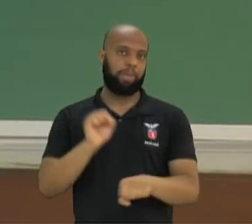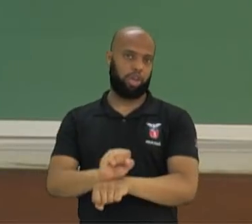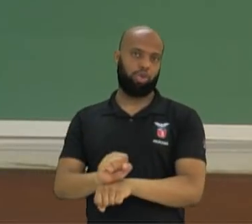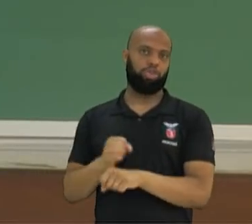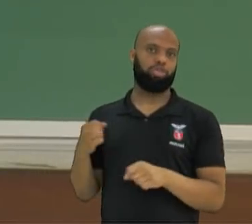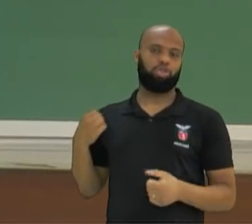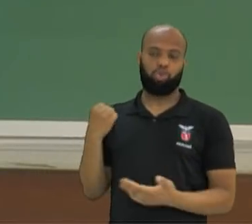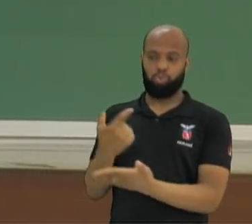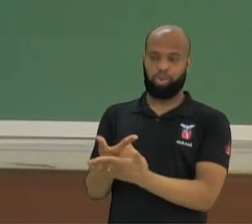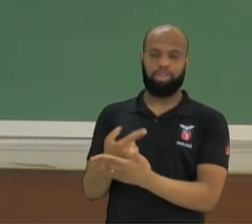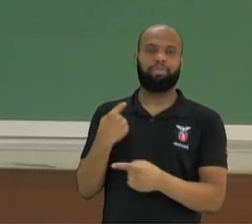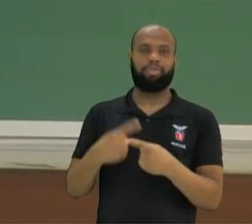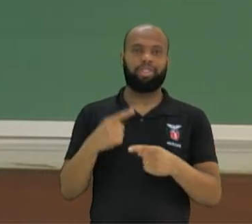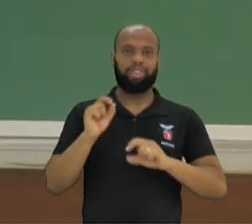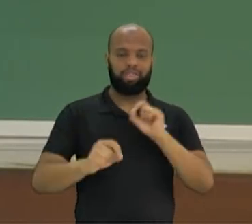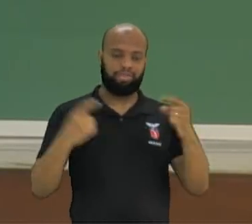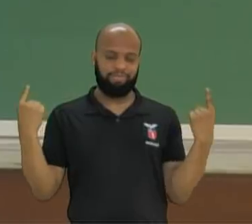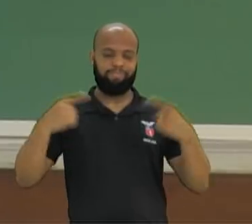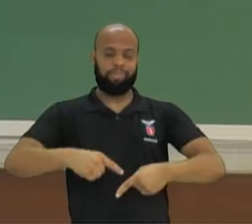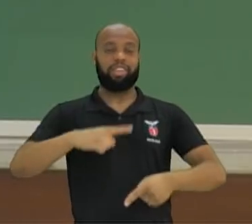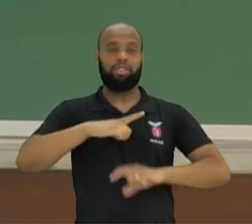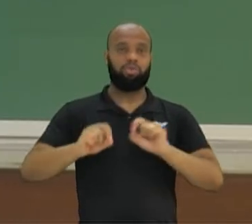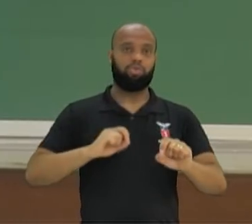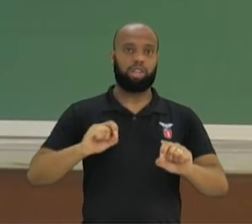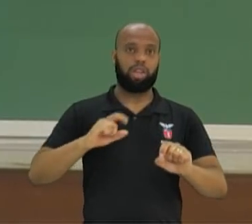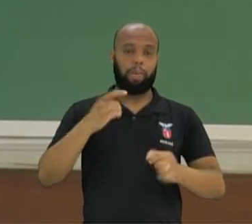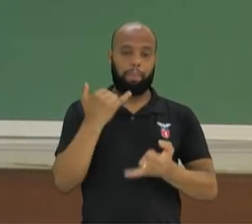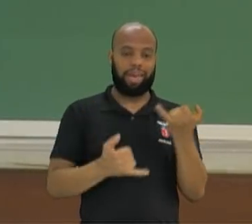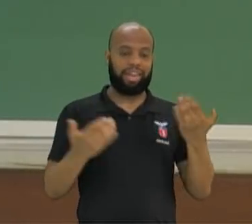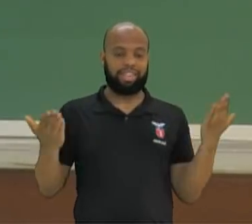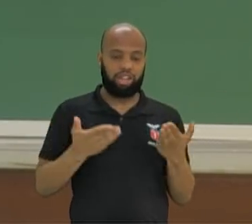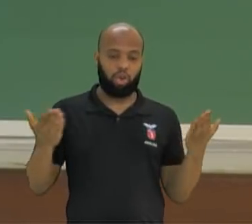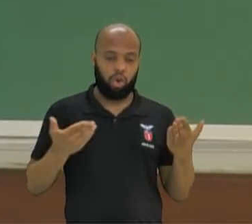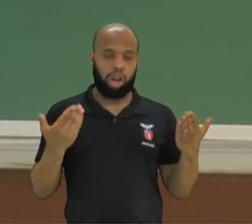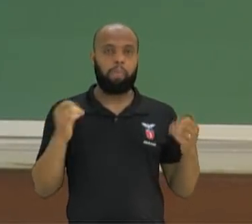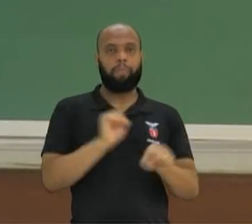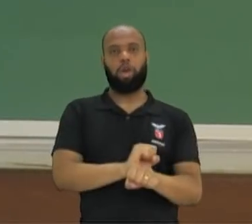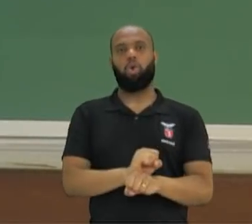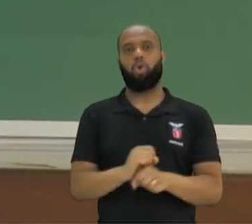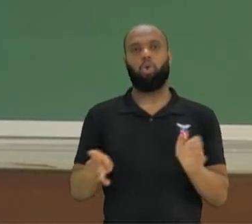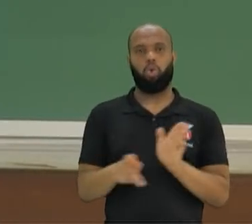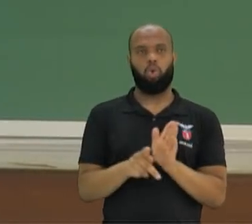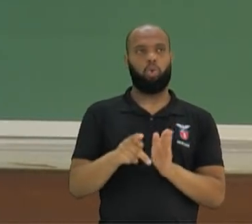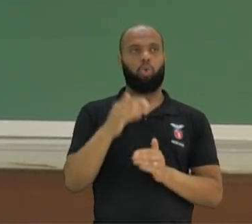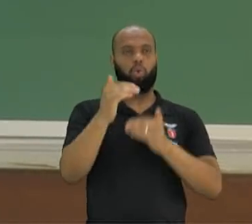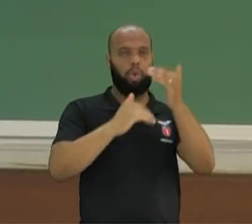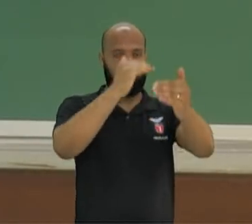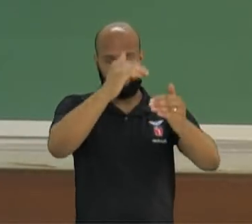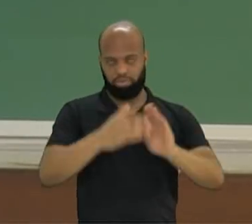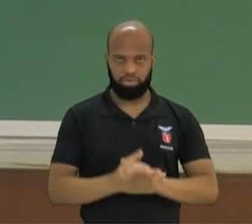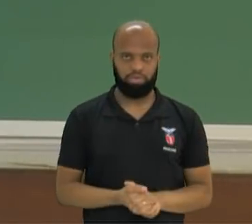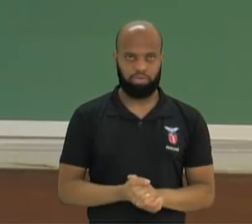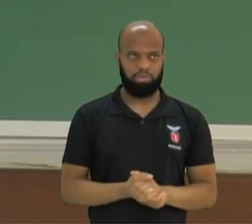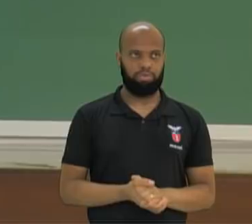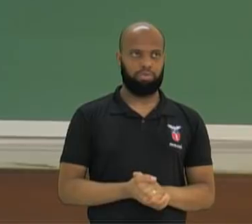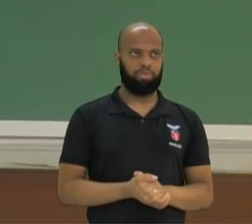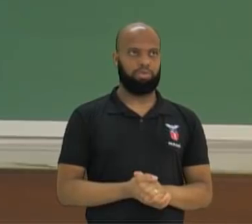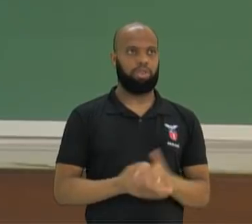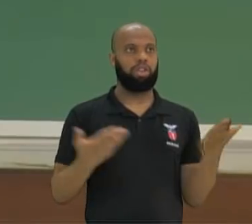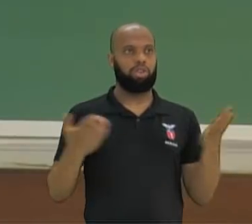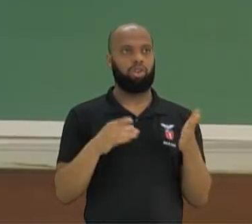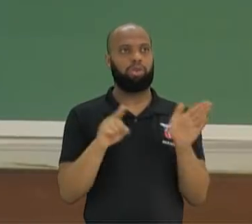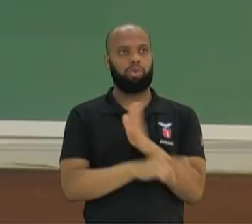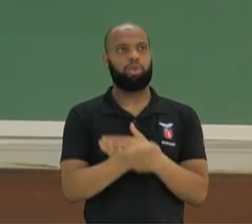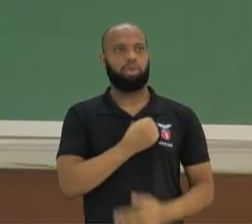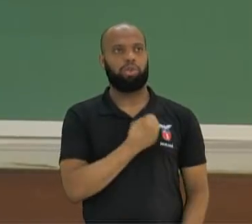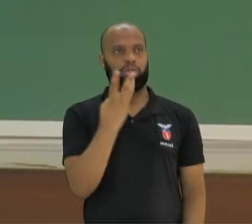concorrente aí teve uma retração no comércio de carne bovina com a China. Beleza? Vamos à nossa terceira